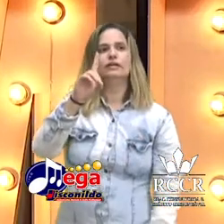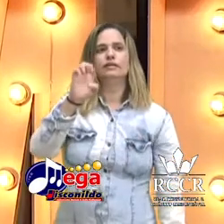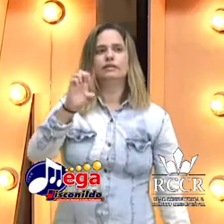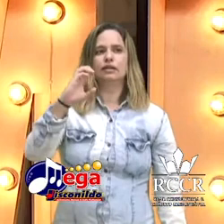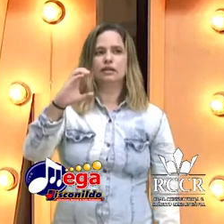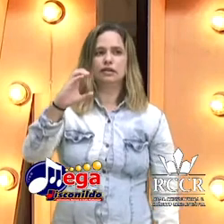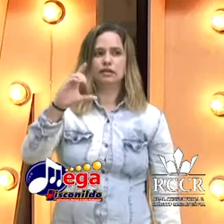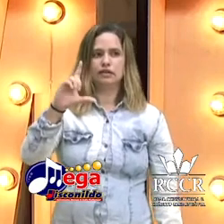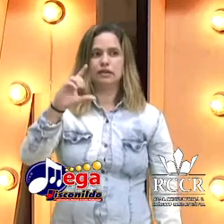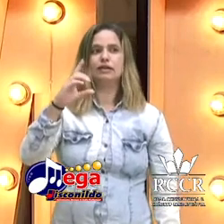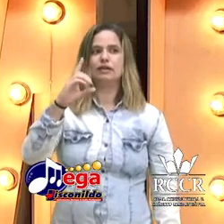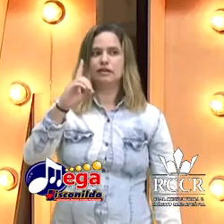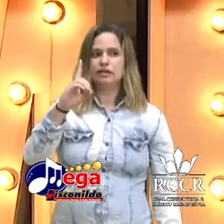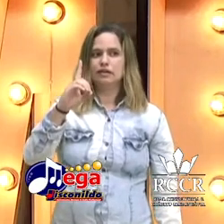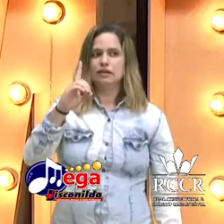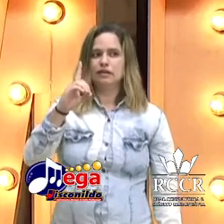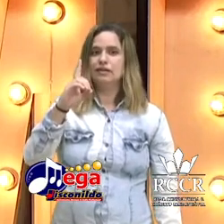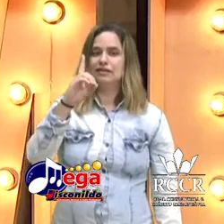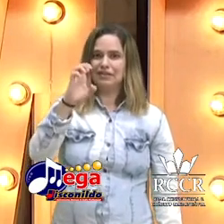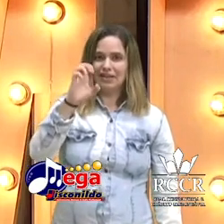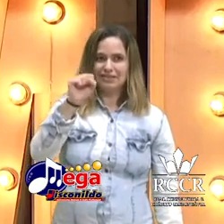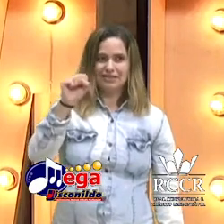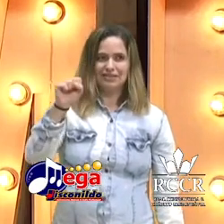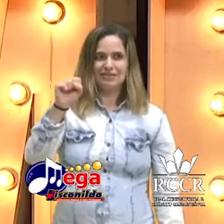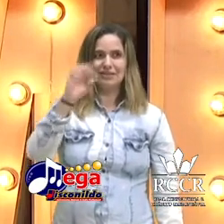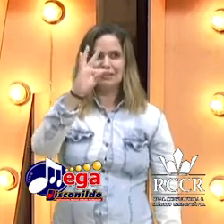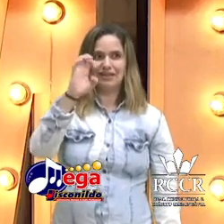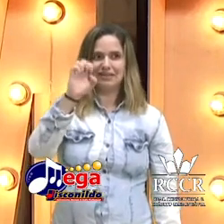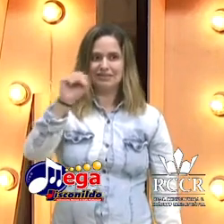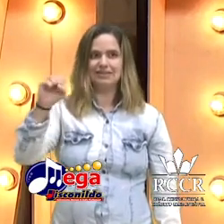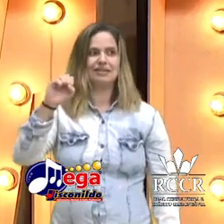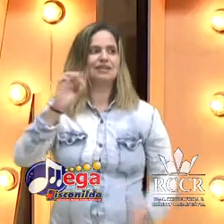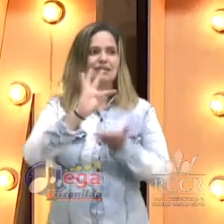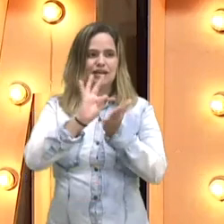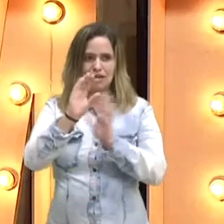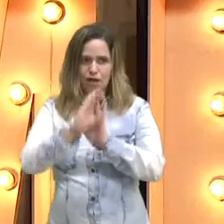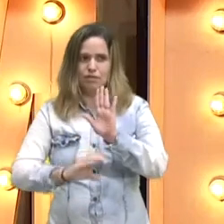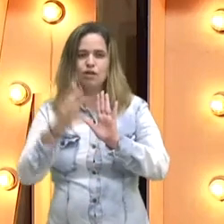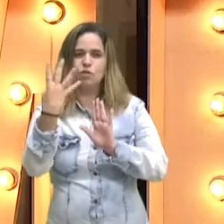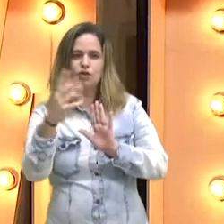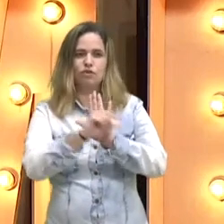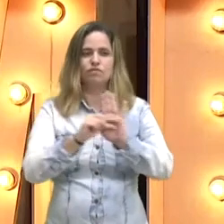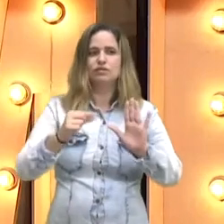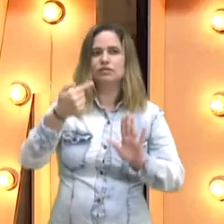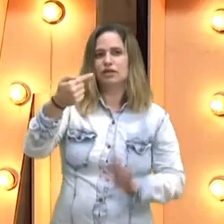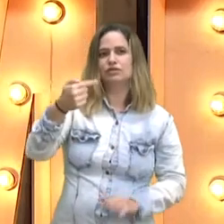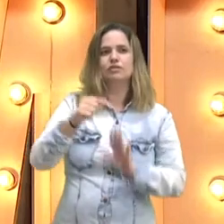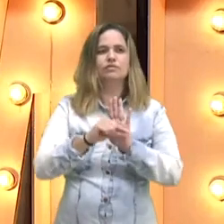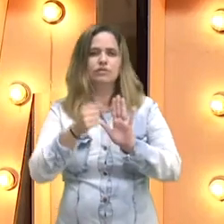verso 12. Eclesiastes 4. Do verso 7 ao verso 12, diz